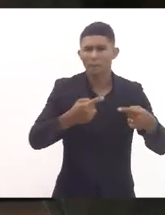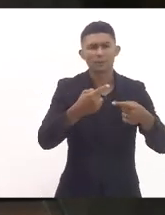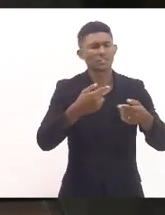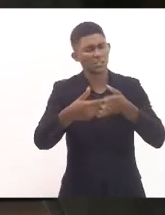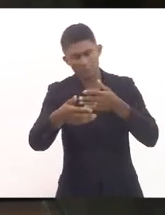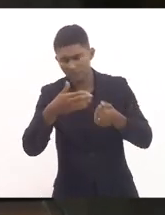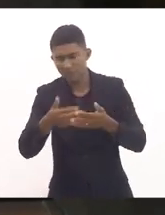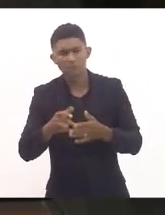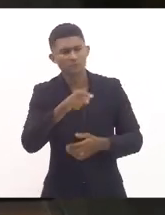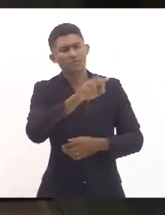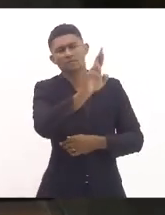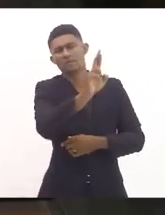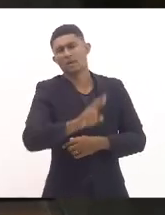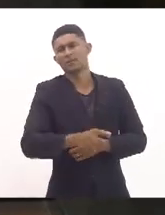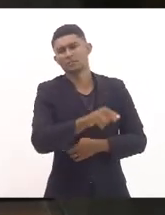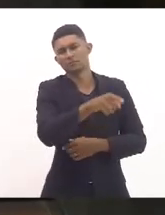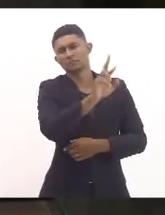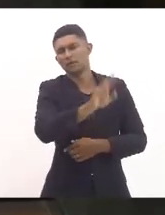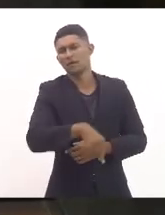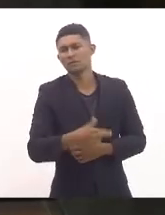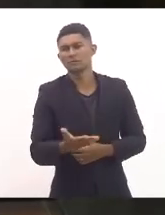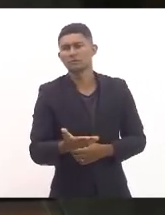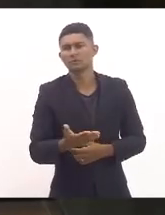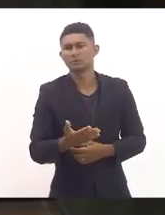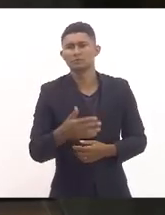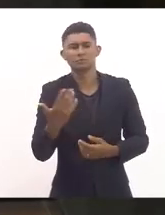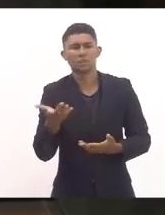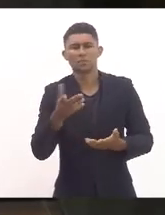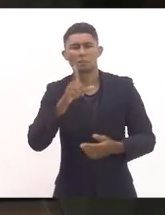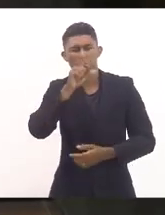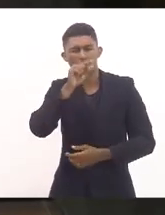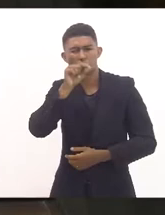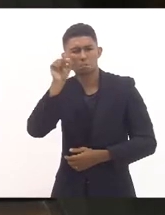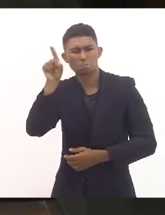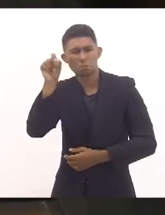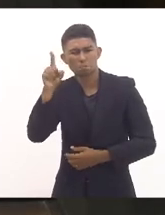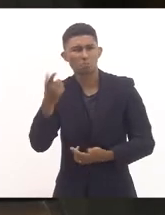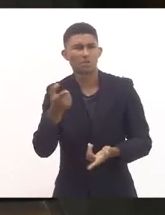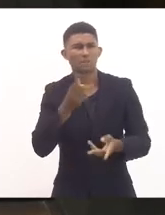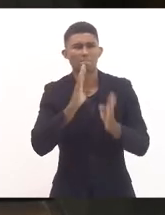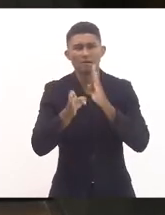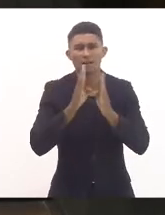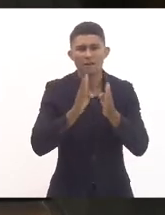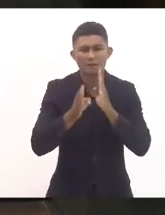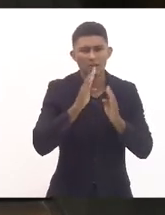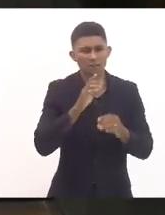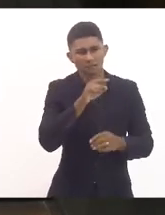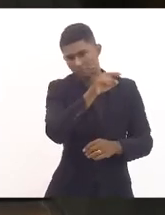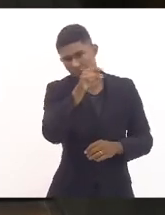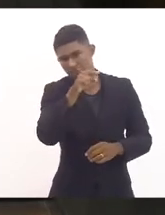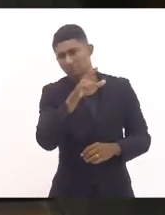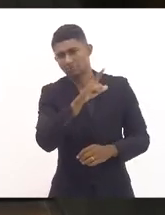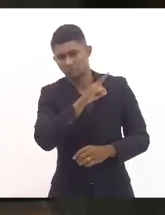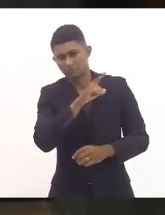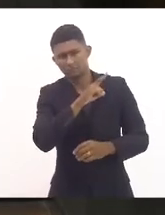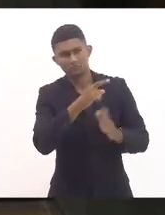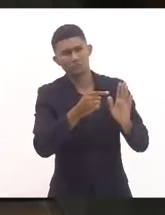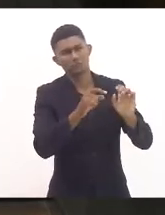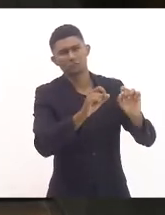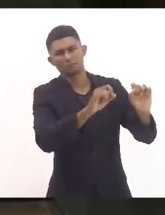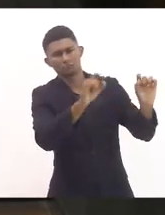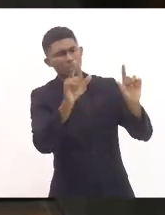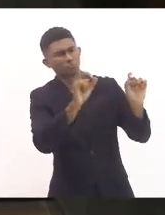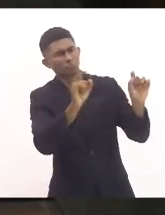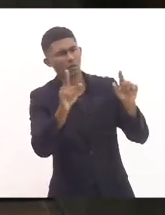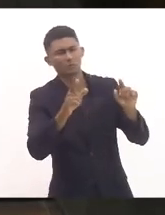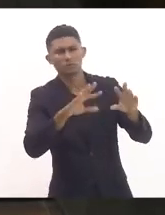Excelência está com a razão. O Twitter, o Face, estão dando destaque de organizações da